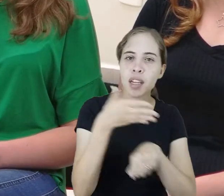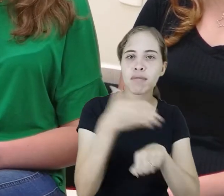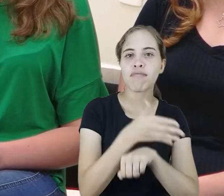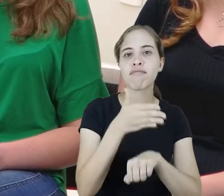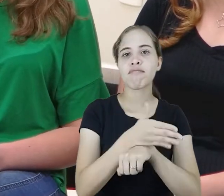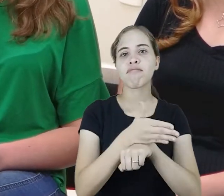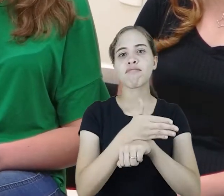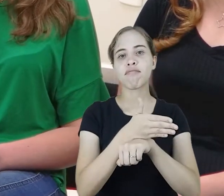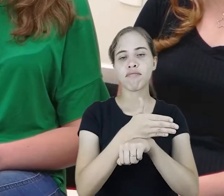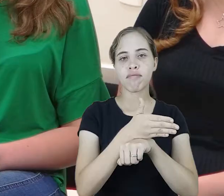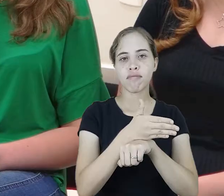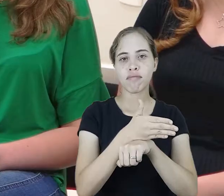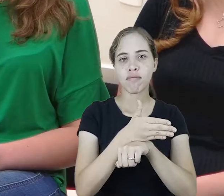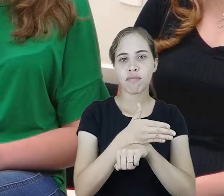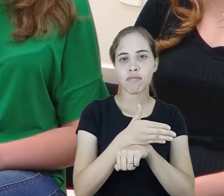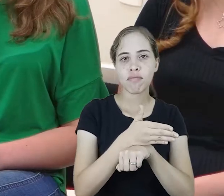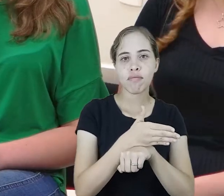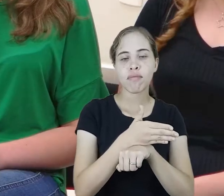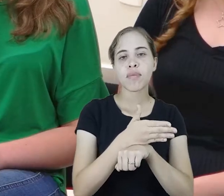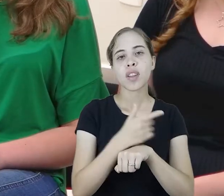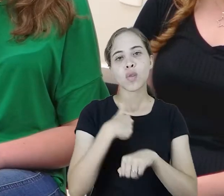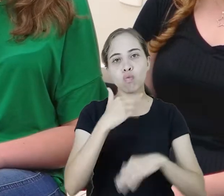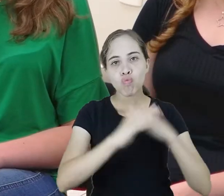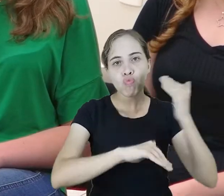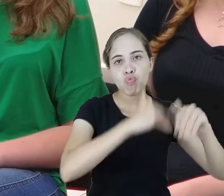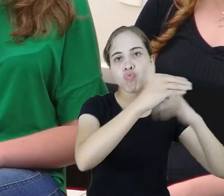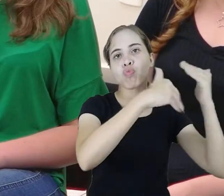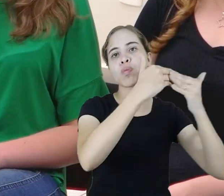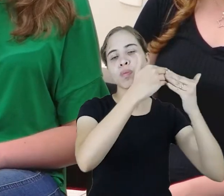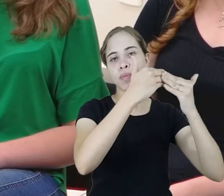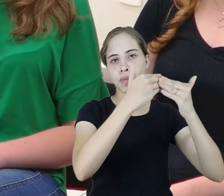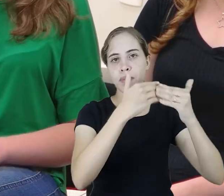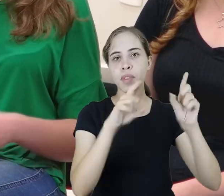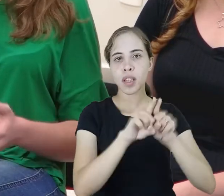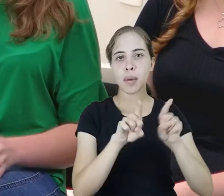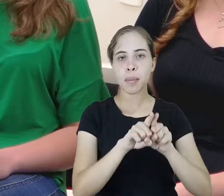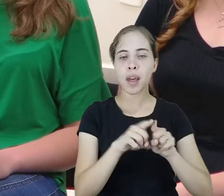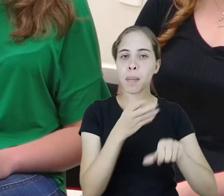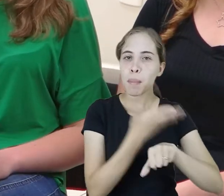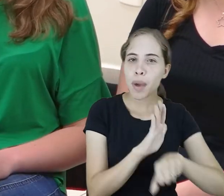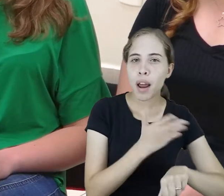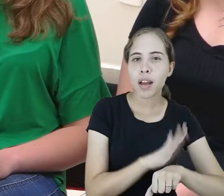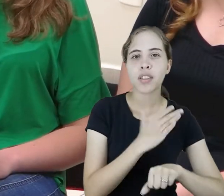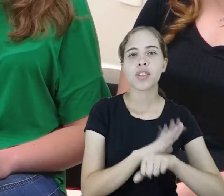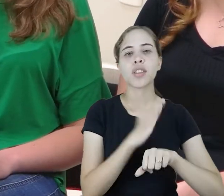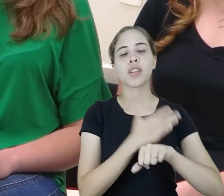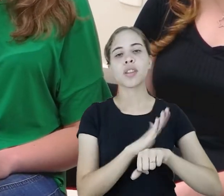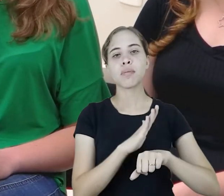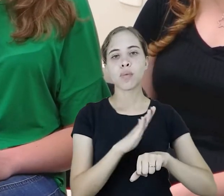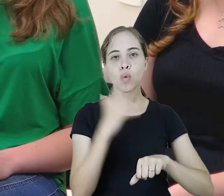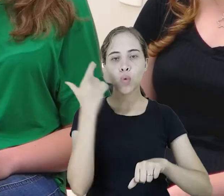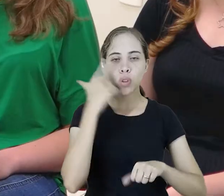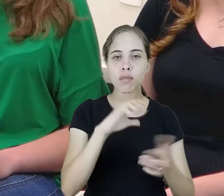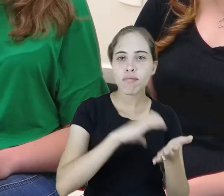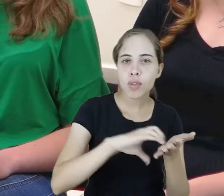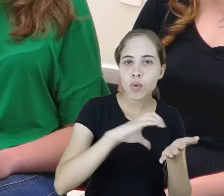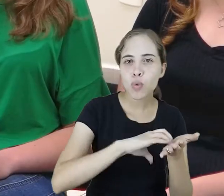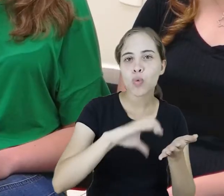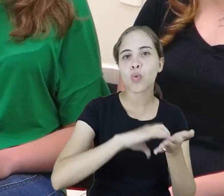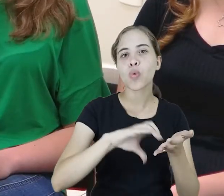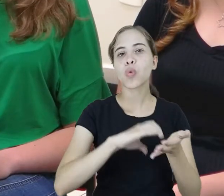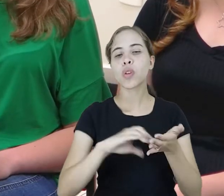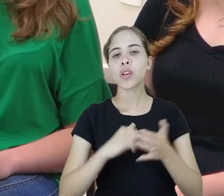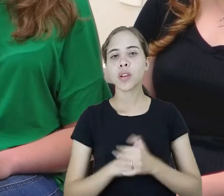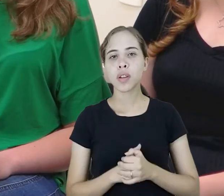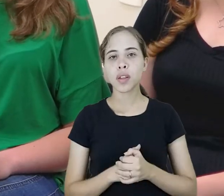participação de meus desenvolvimentos em práticas, nas